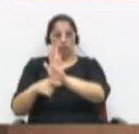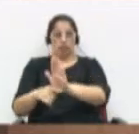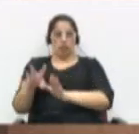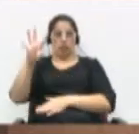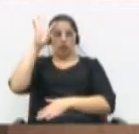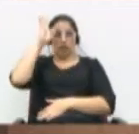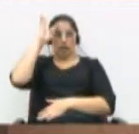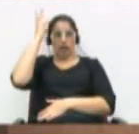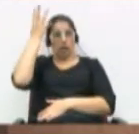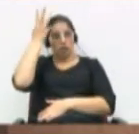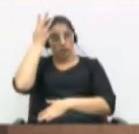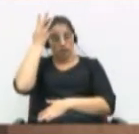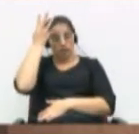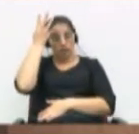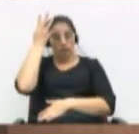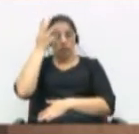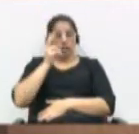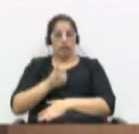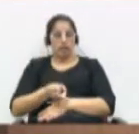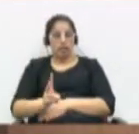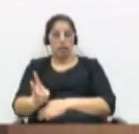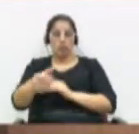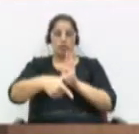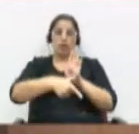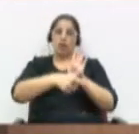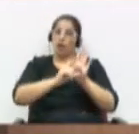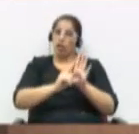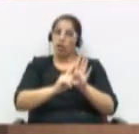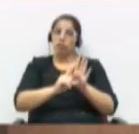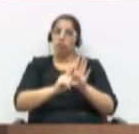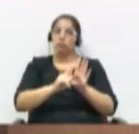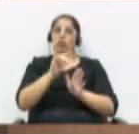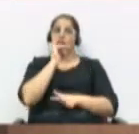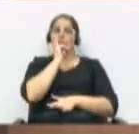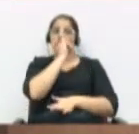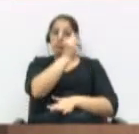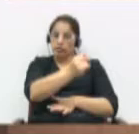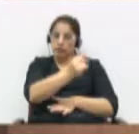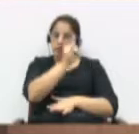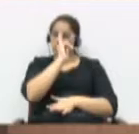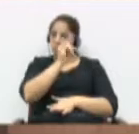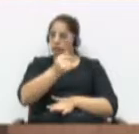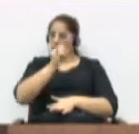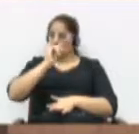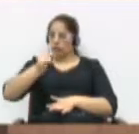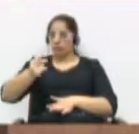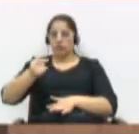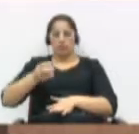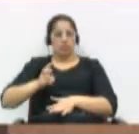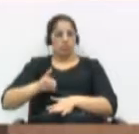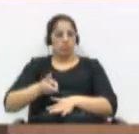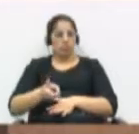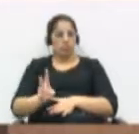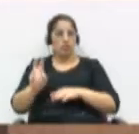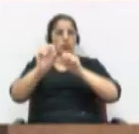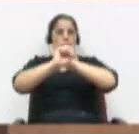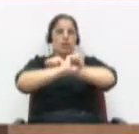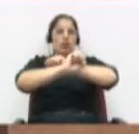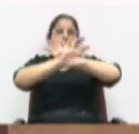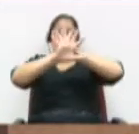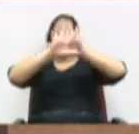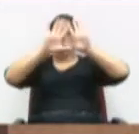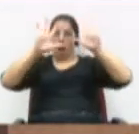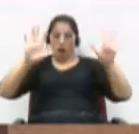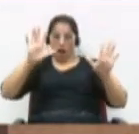através dos seus cooperados. Tudo que nós fizemos até hoje foi feito de uma forma clara e